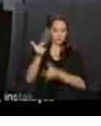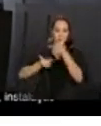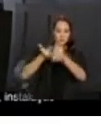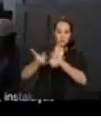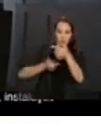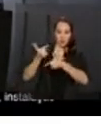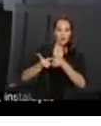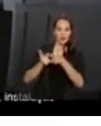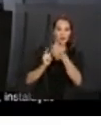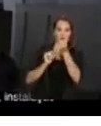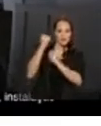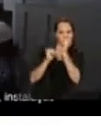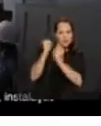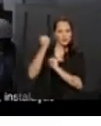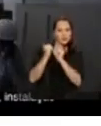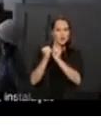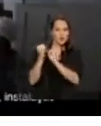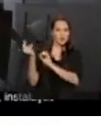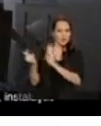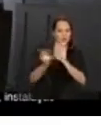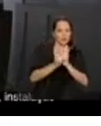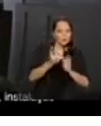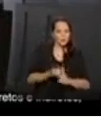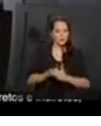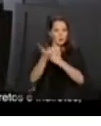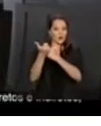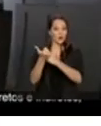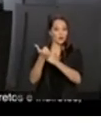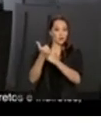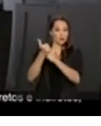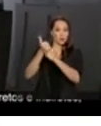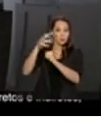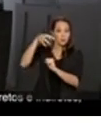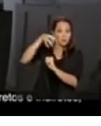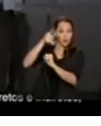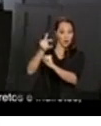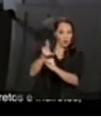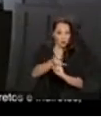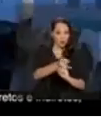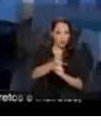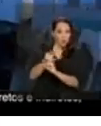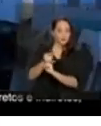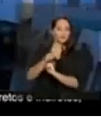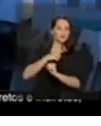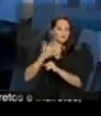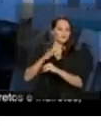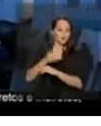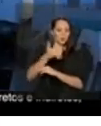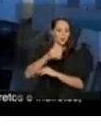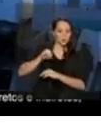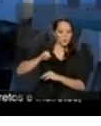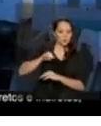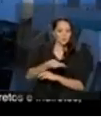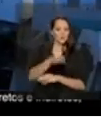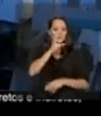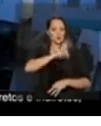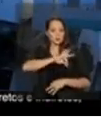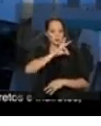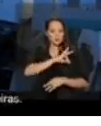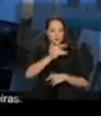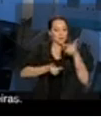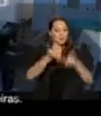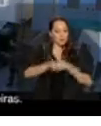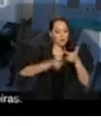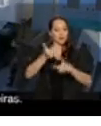à fabricação, instalação e suporte dos radares geram aproximadamente 2.800 empregos diretos e